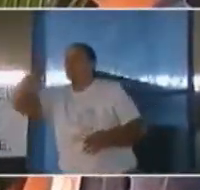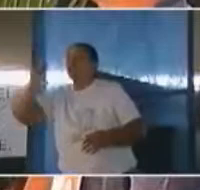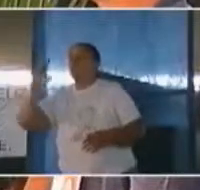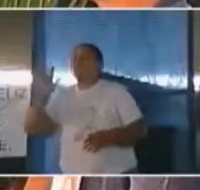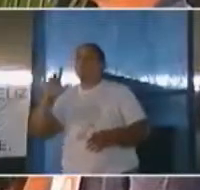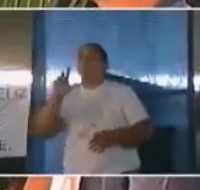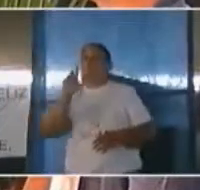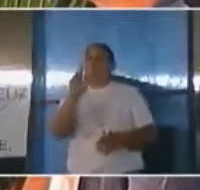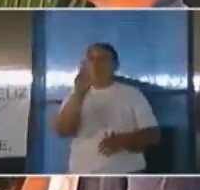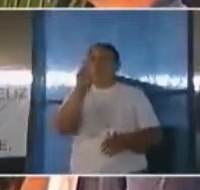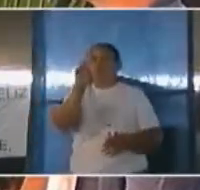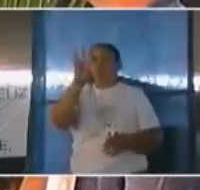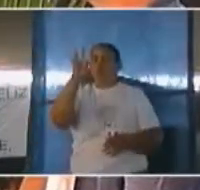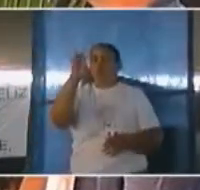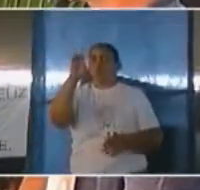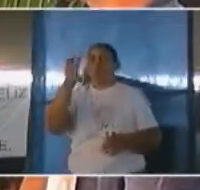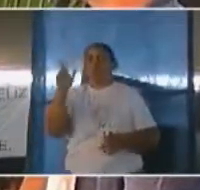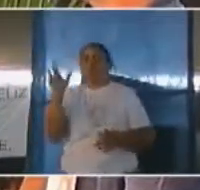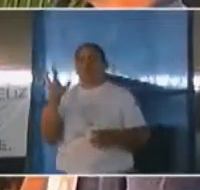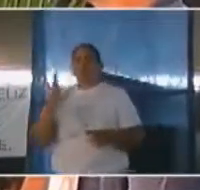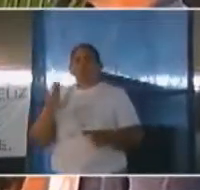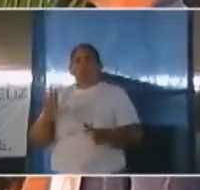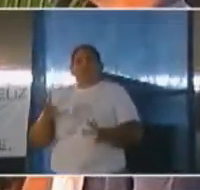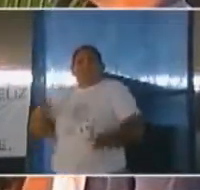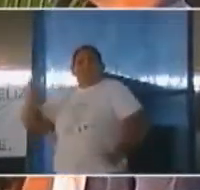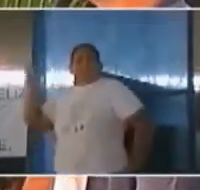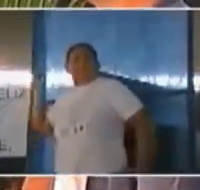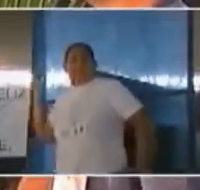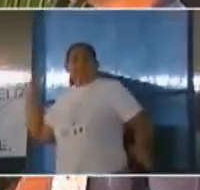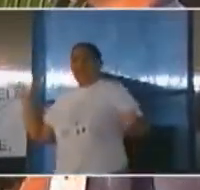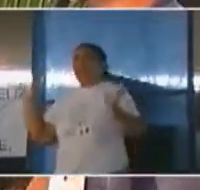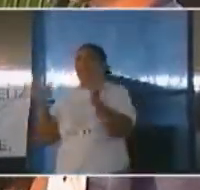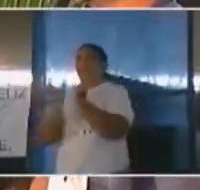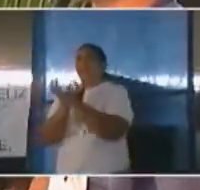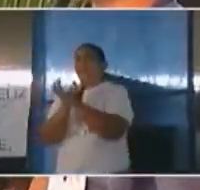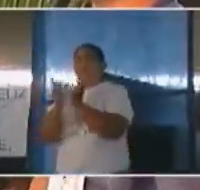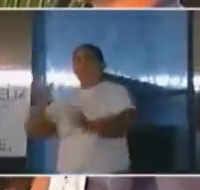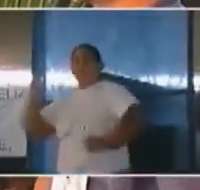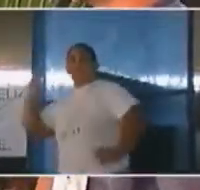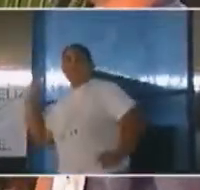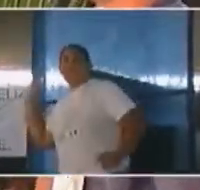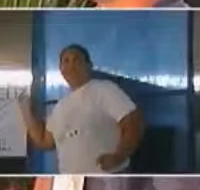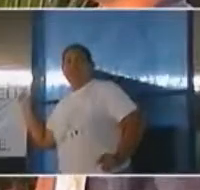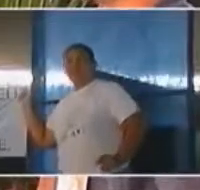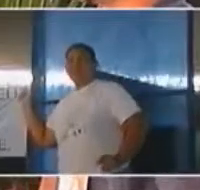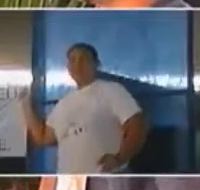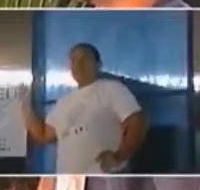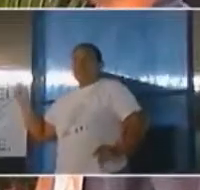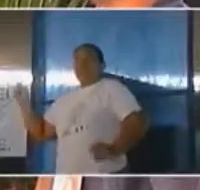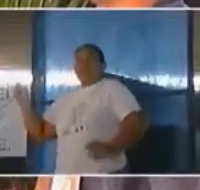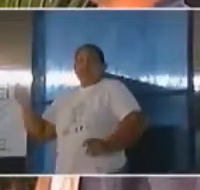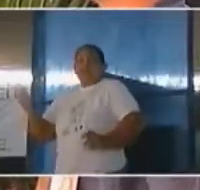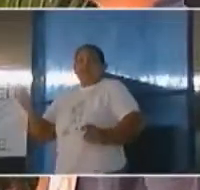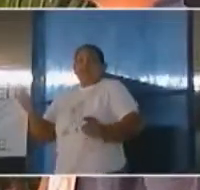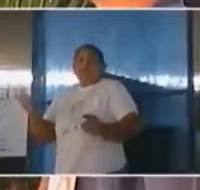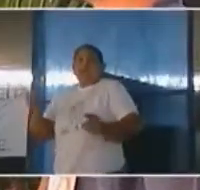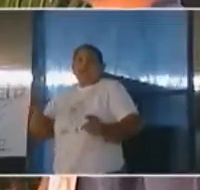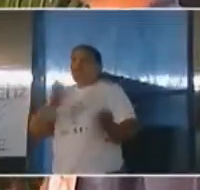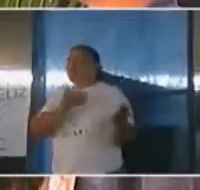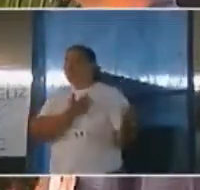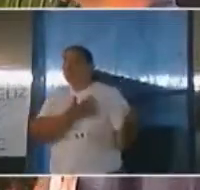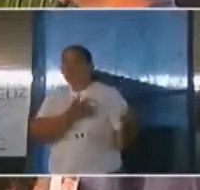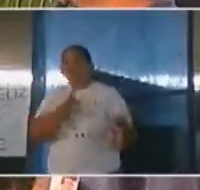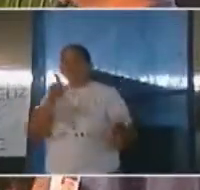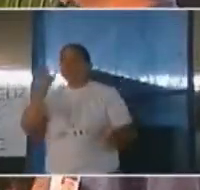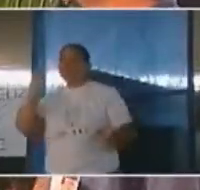da sociedade alemã da época, ele tocava enquanto cristão. E nós, enquanto geração